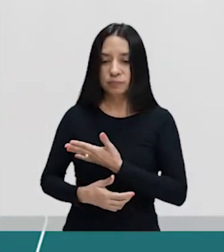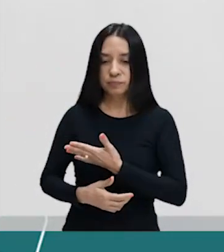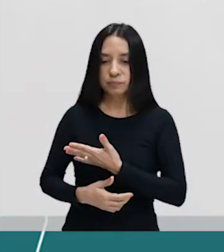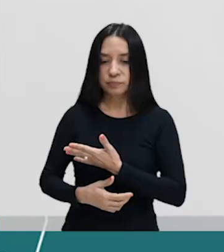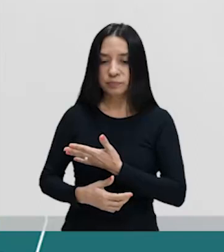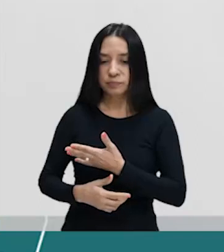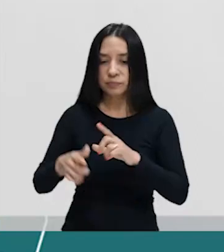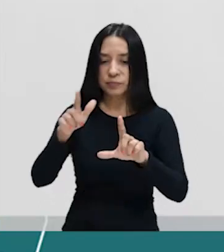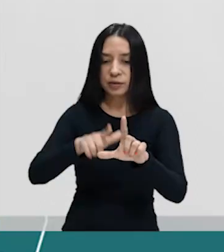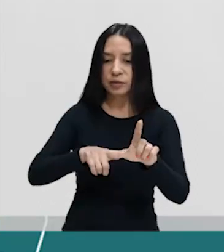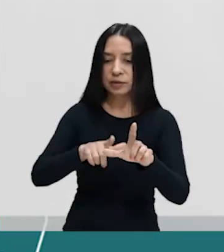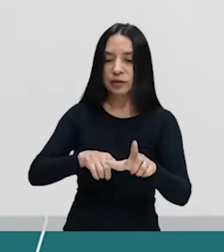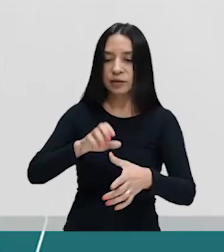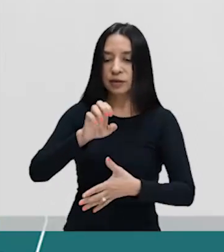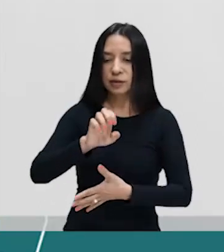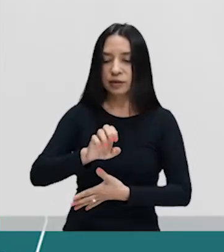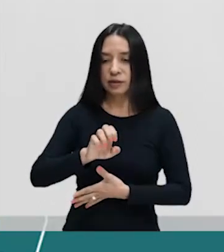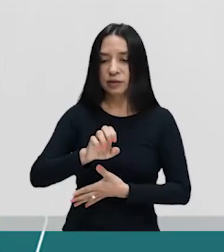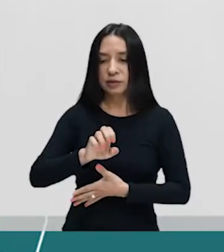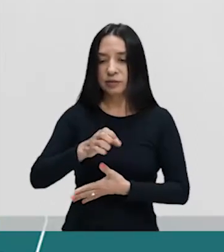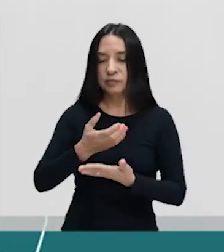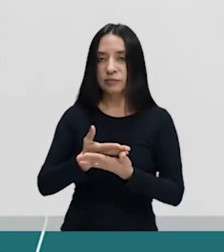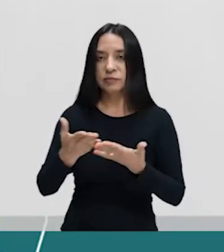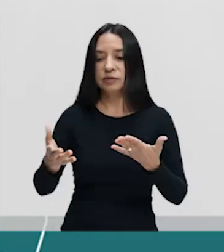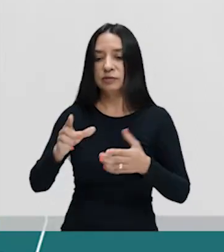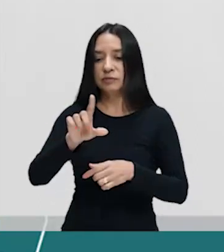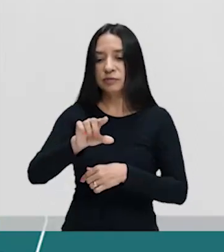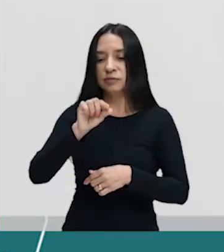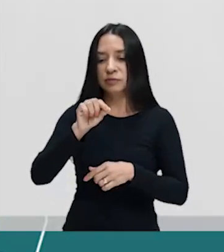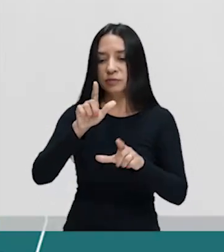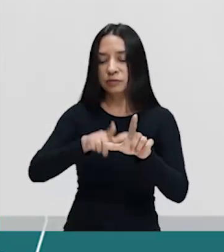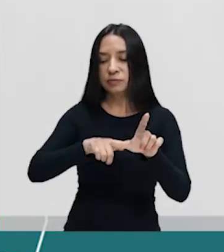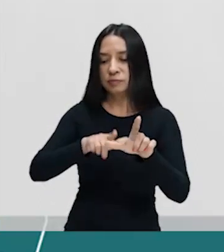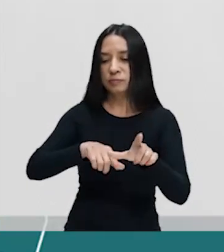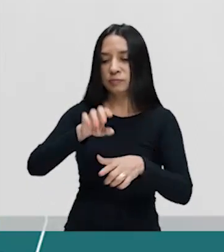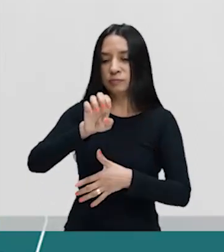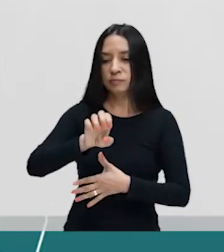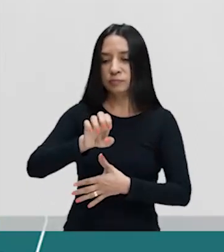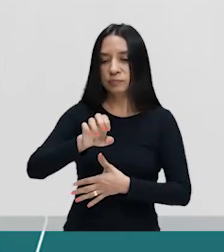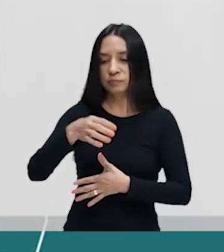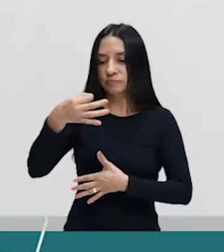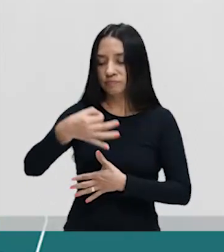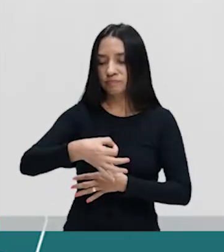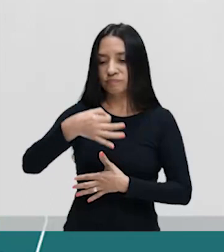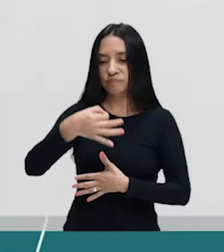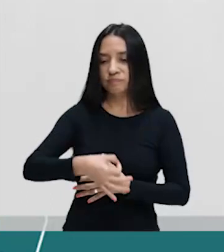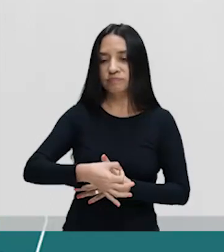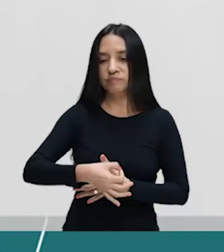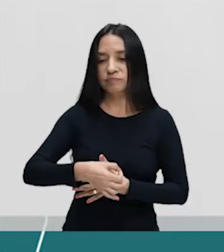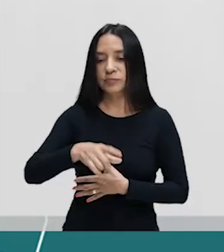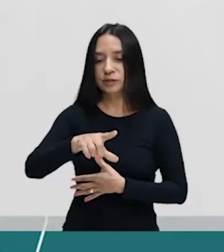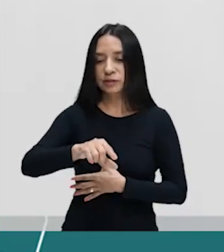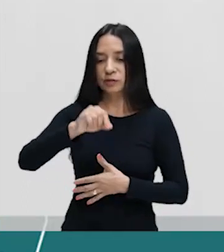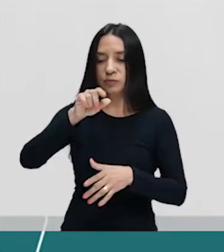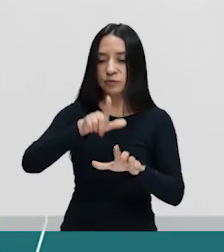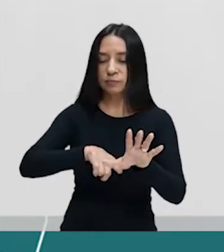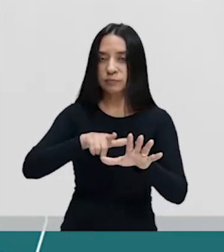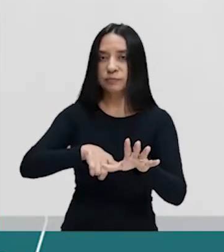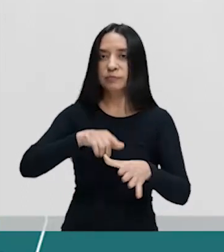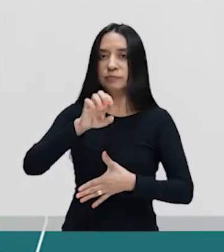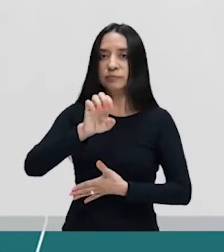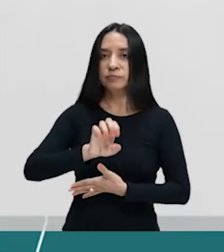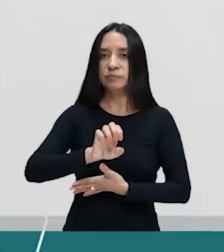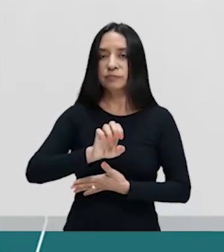a letra E. Então, meu filho vai assinalar a letra E por excelência, tá? Marque para você a letra